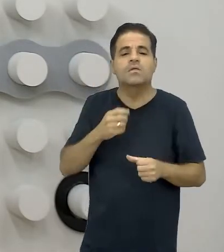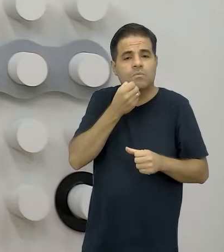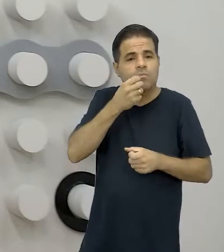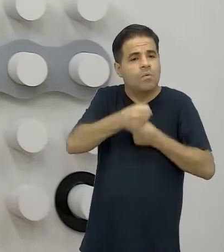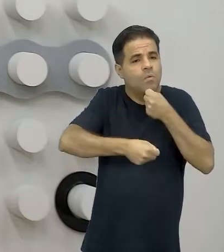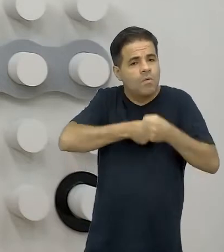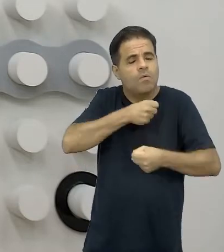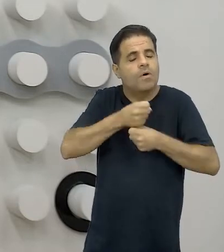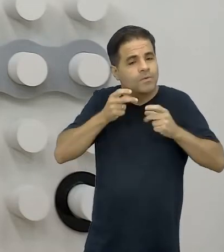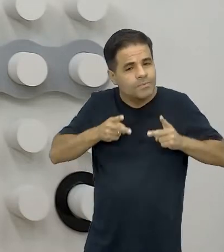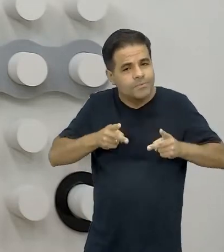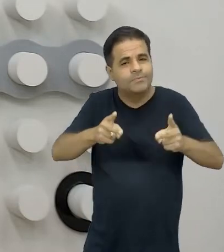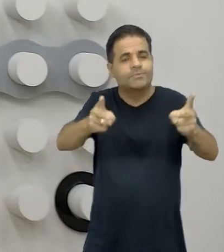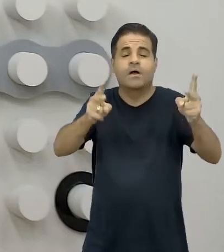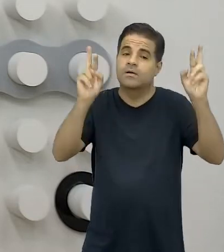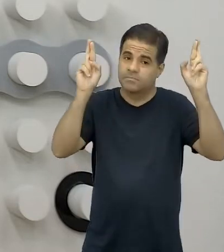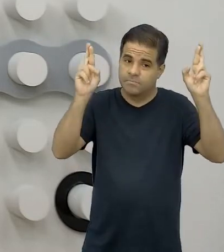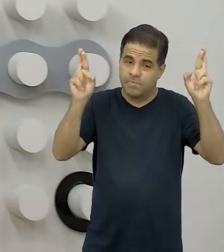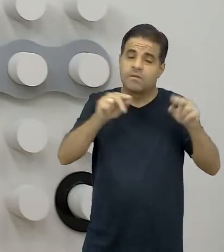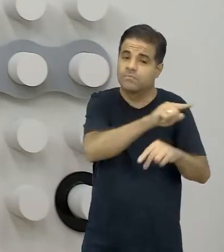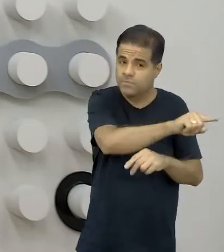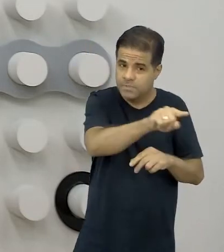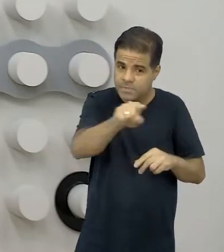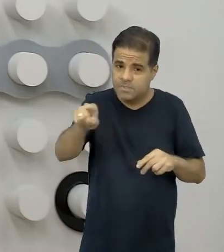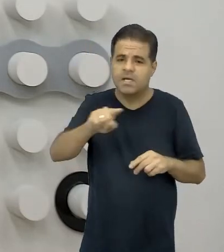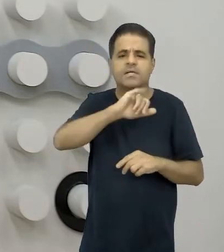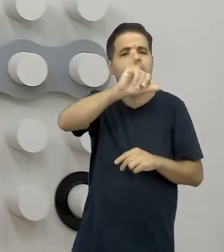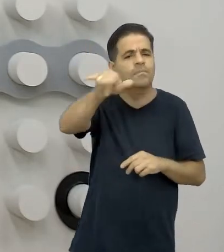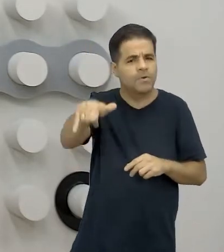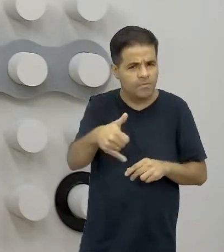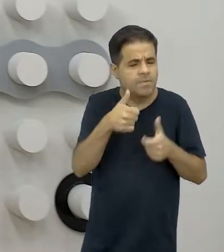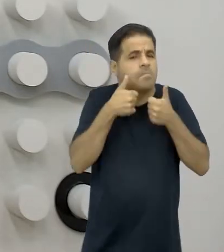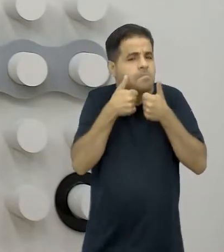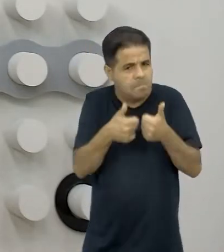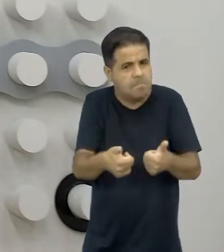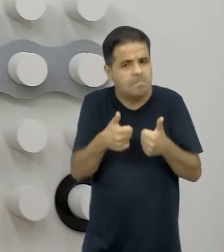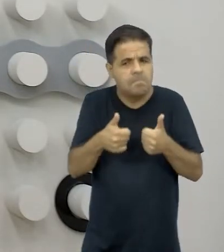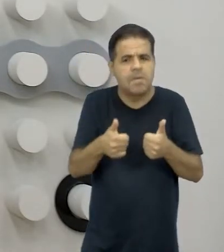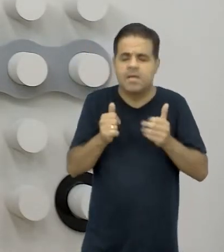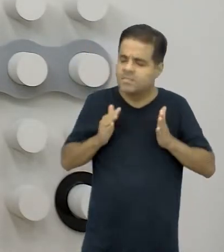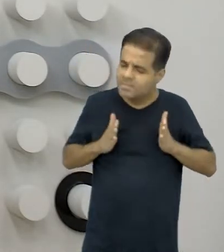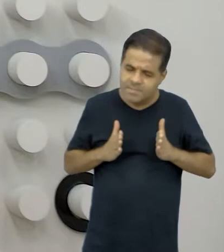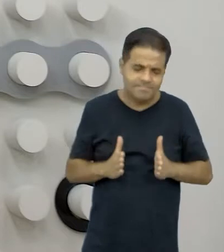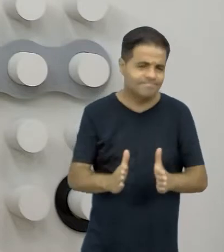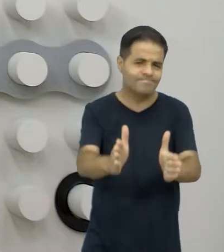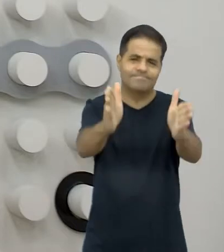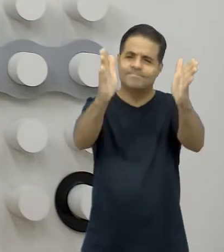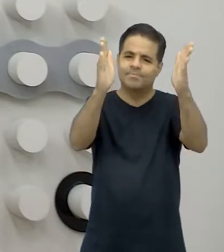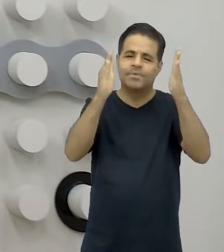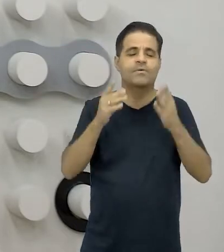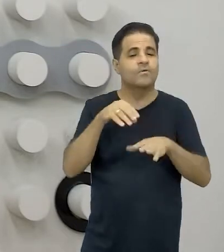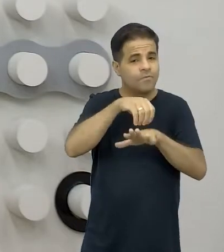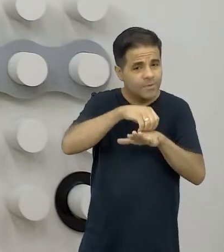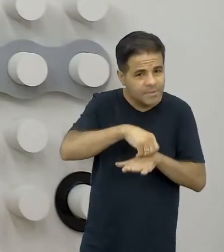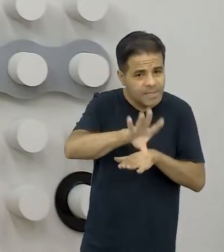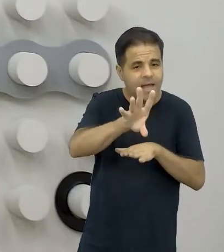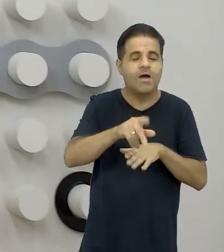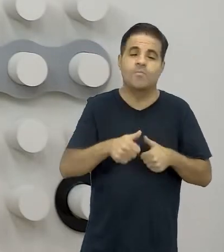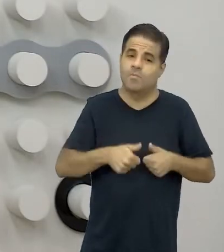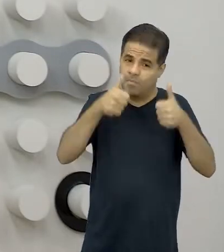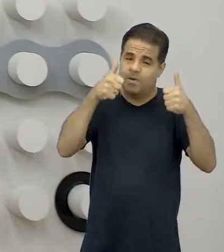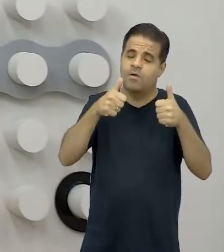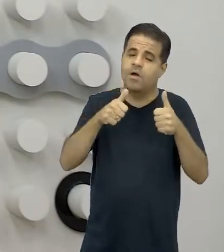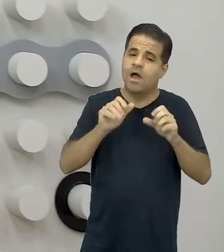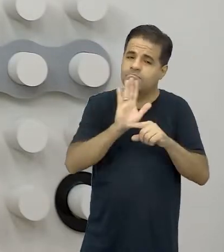ano letivo, né? Então, eu espero que todo mundo aproveite bastante aqui essa jornada. Eu vou dar o meu melhor aqui também,